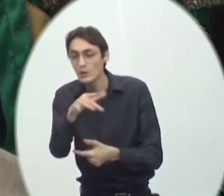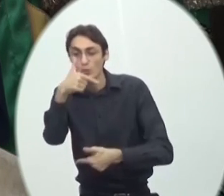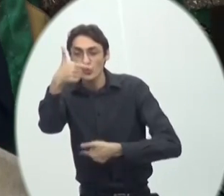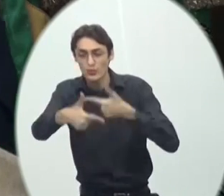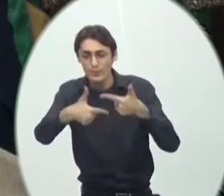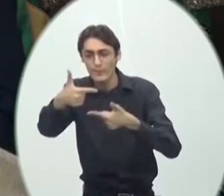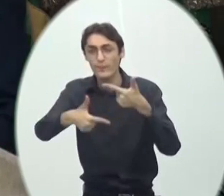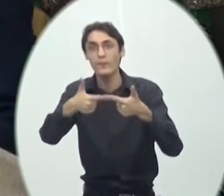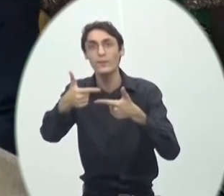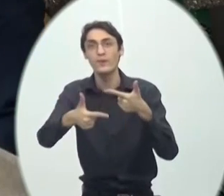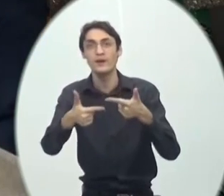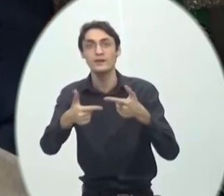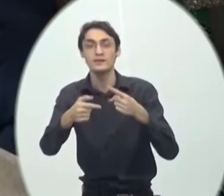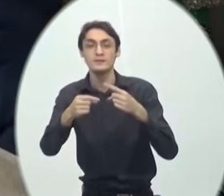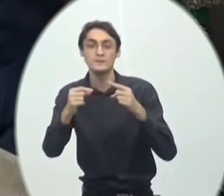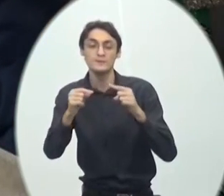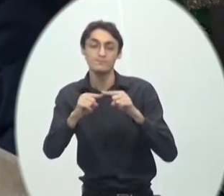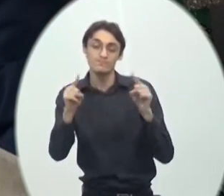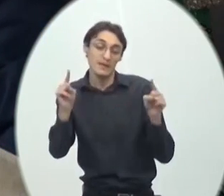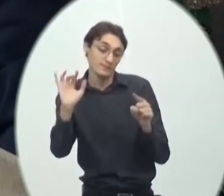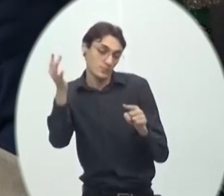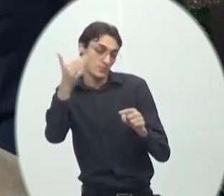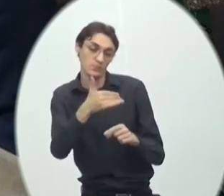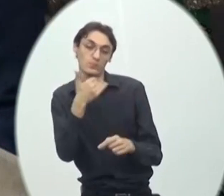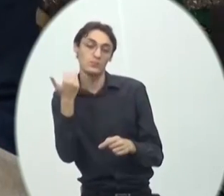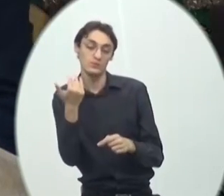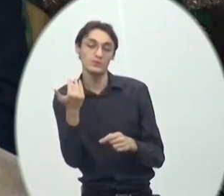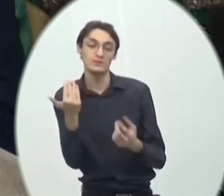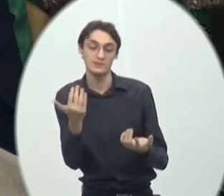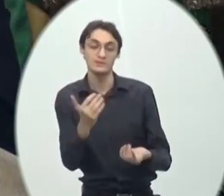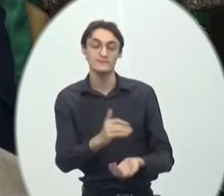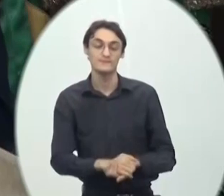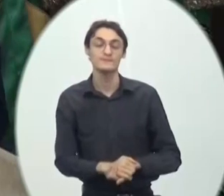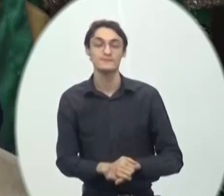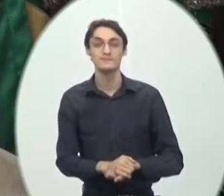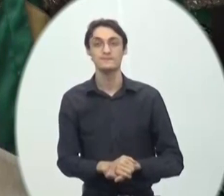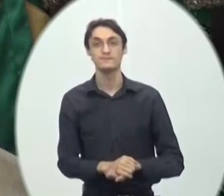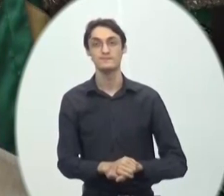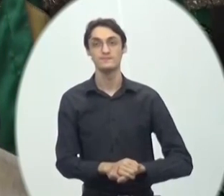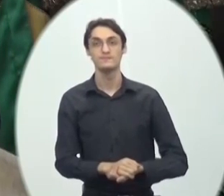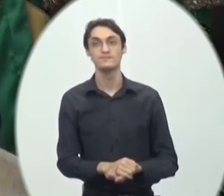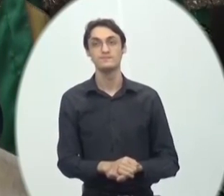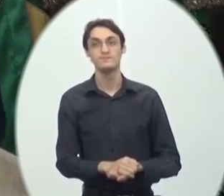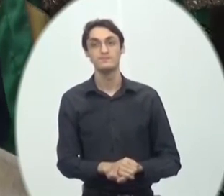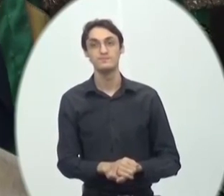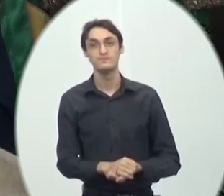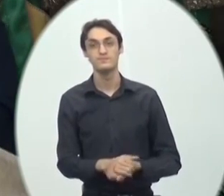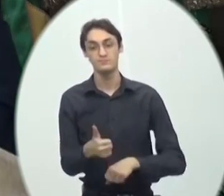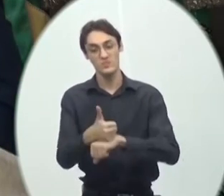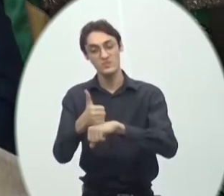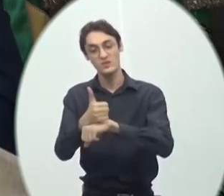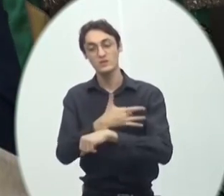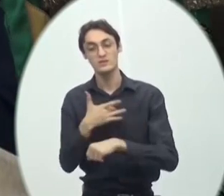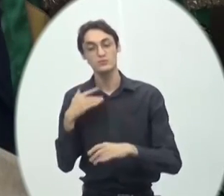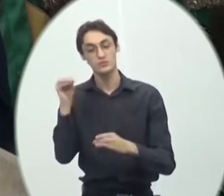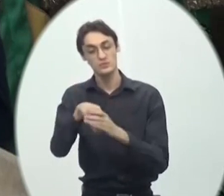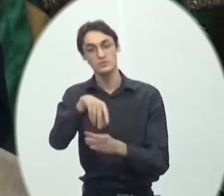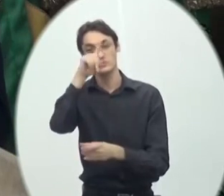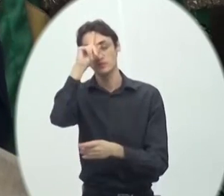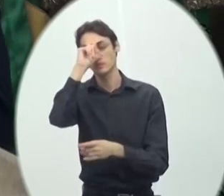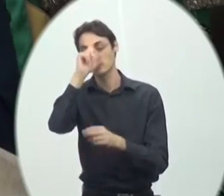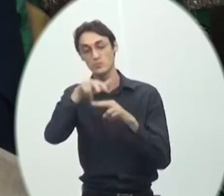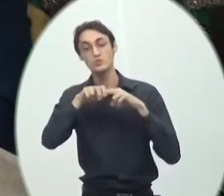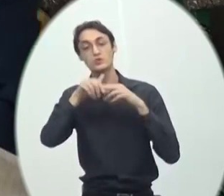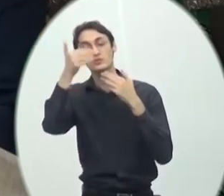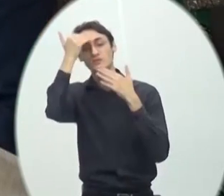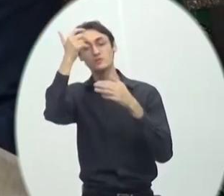energias de cada um não foram suficientes para suportar todo o trabalho que foi dispensado pelos profissionais da saúde do Hospital São José. Por isso, agradeço